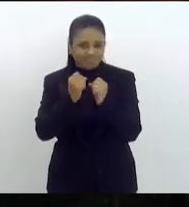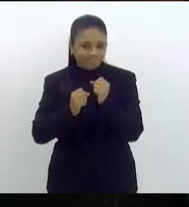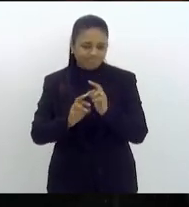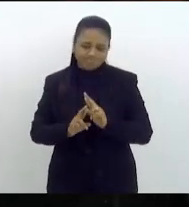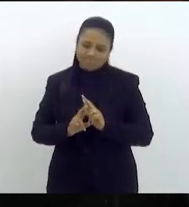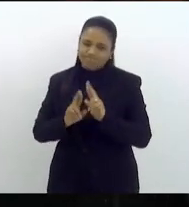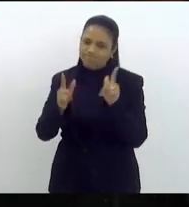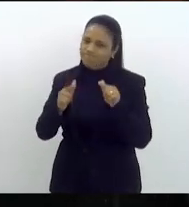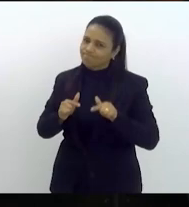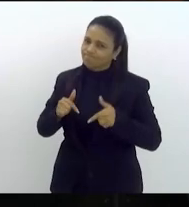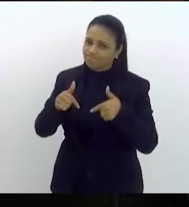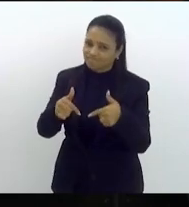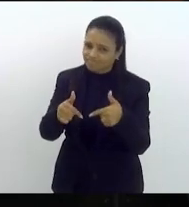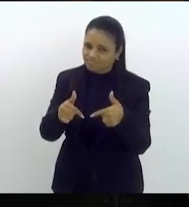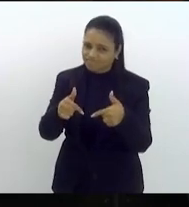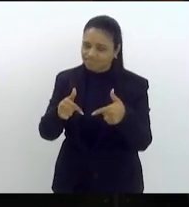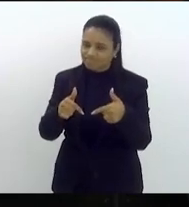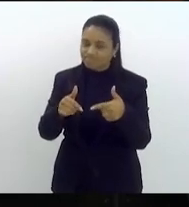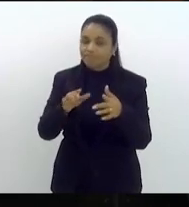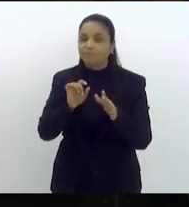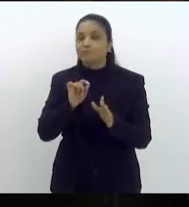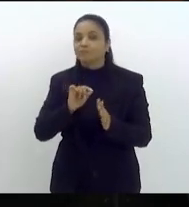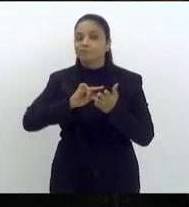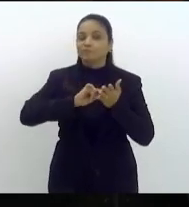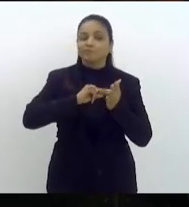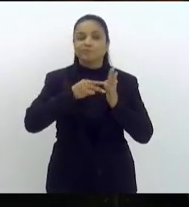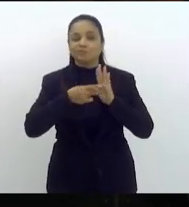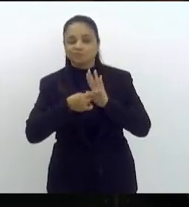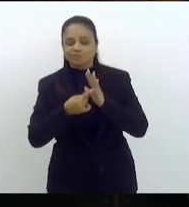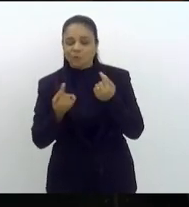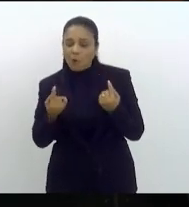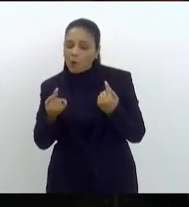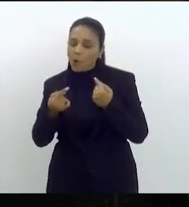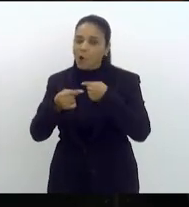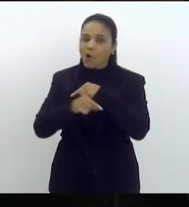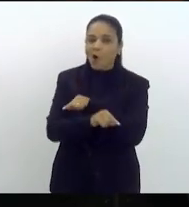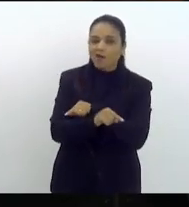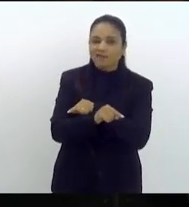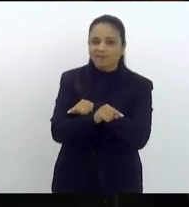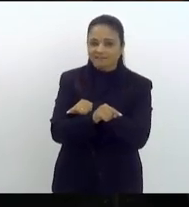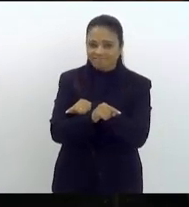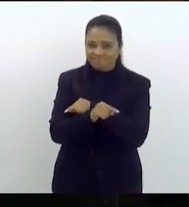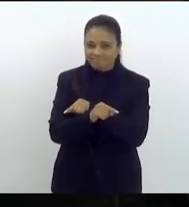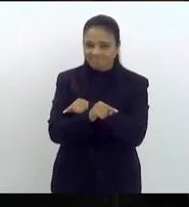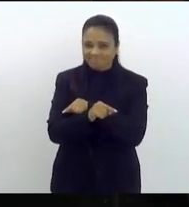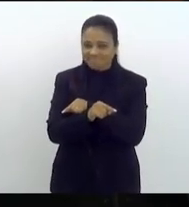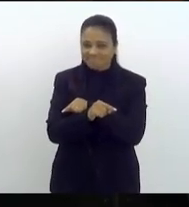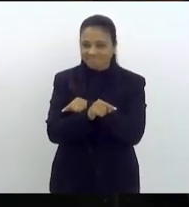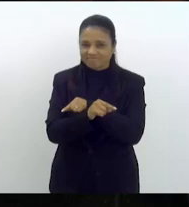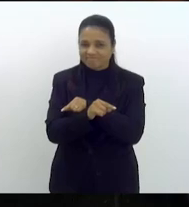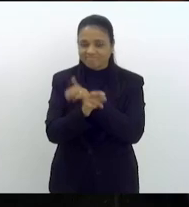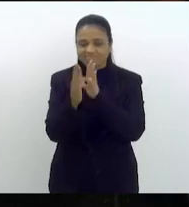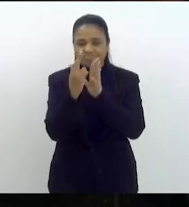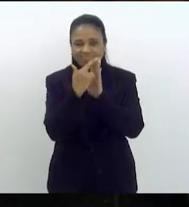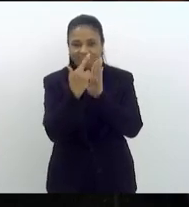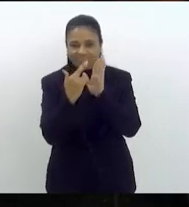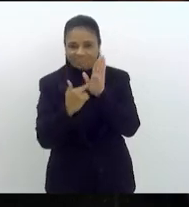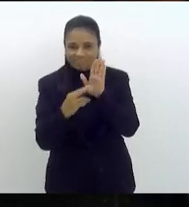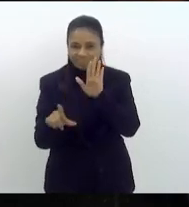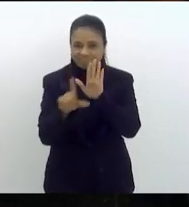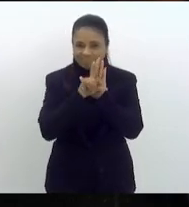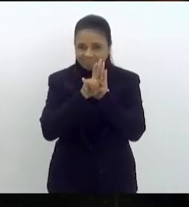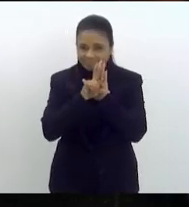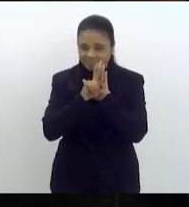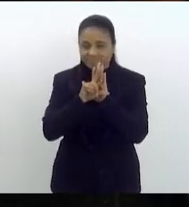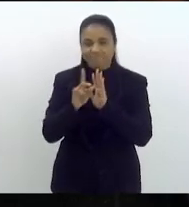Isto é agiram a revelia do que determina a lei do